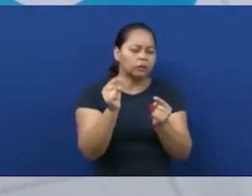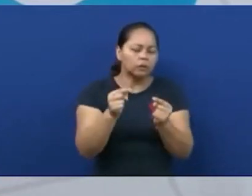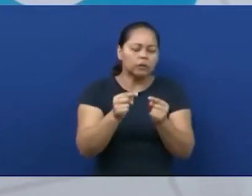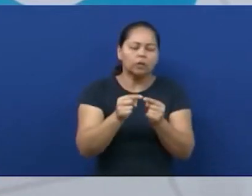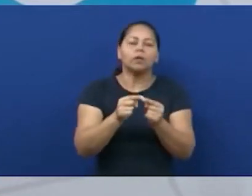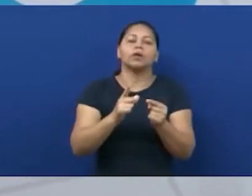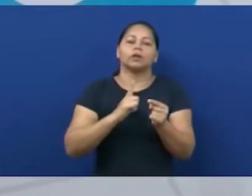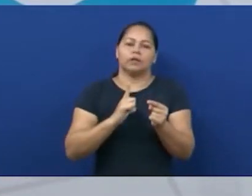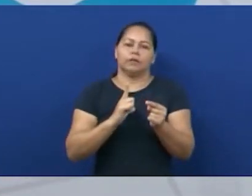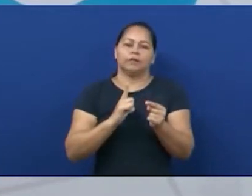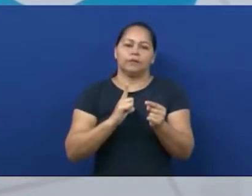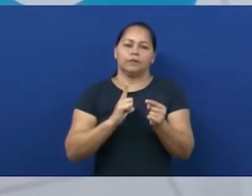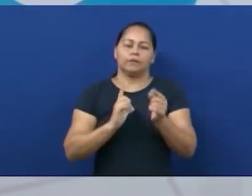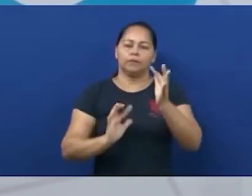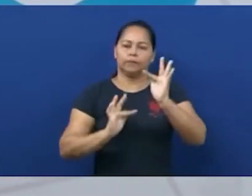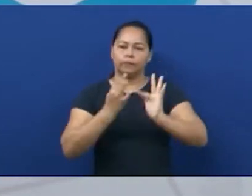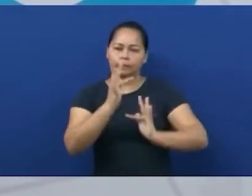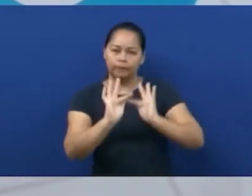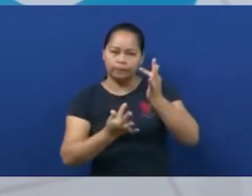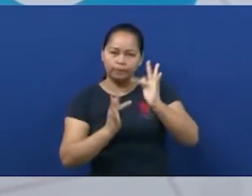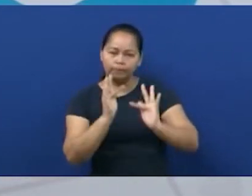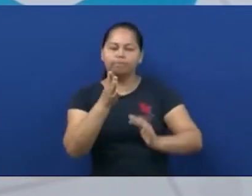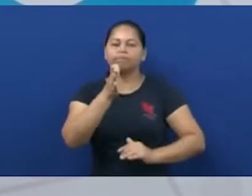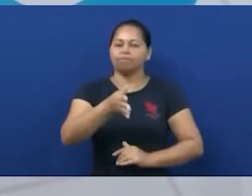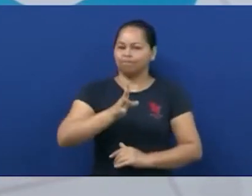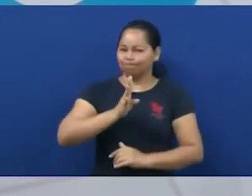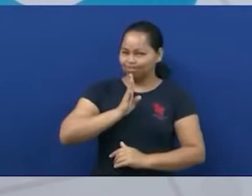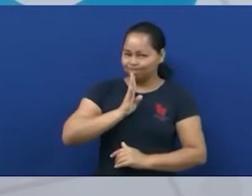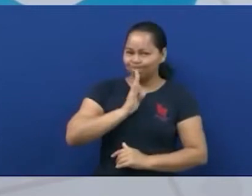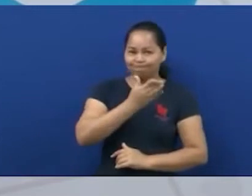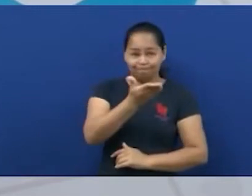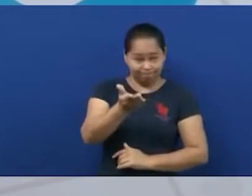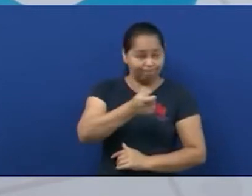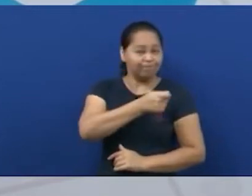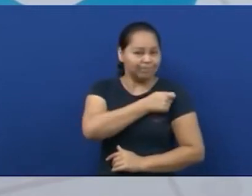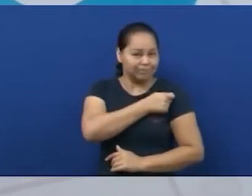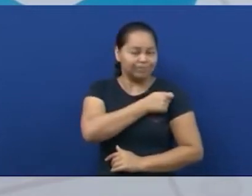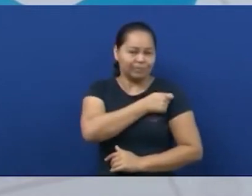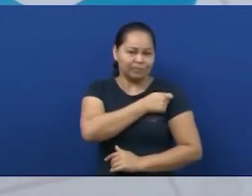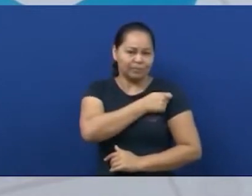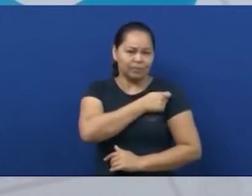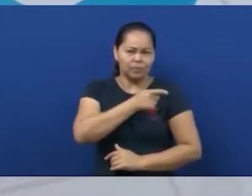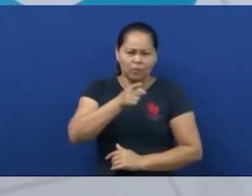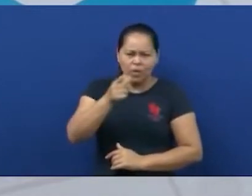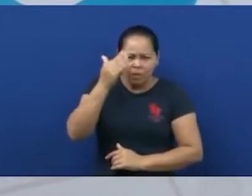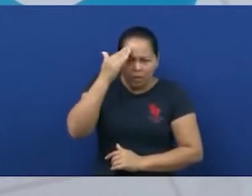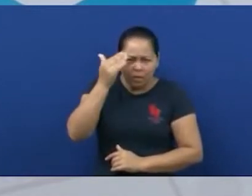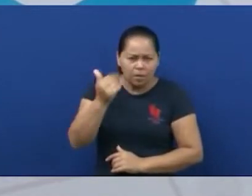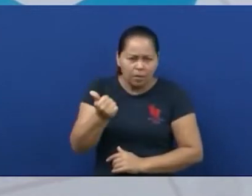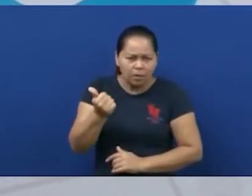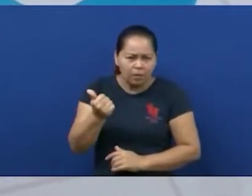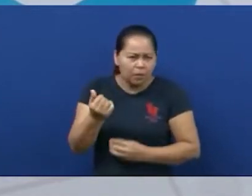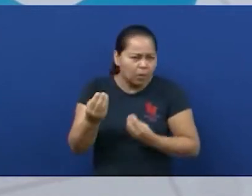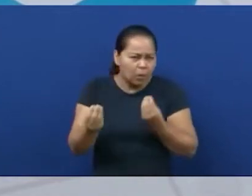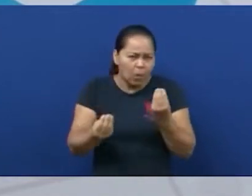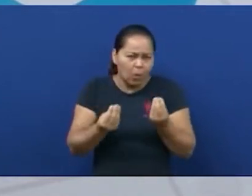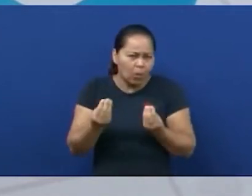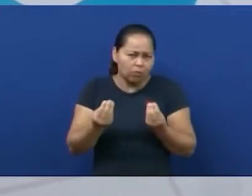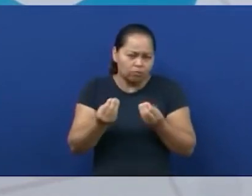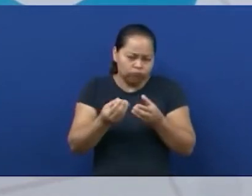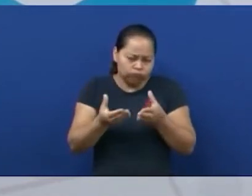grandezas físicas e já são conhecidas por você, aluno. Vocês sabem quais são essas